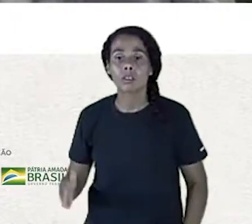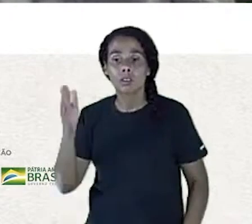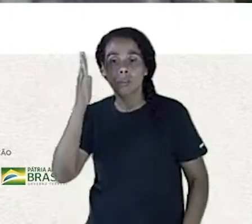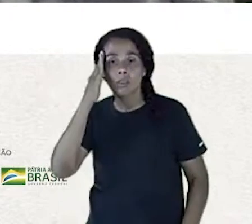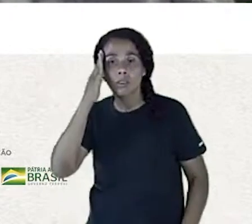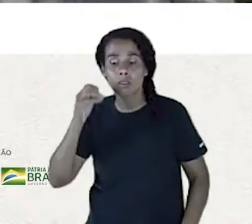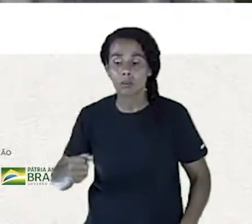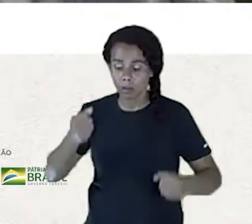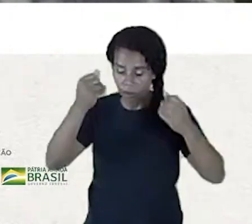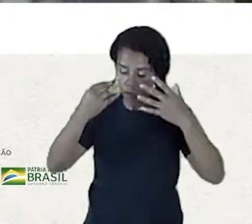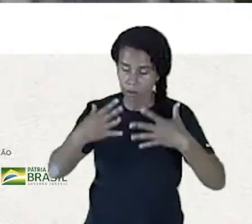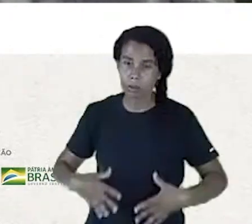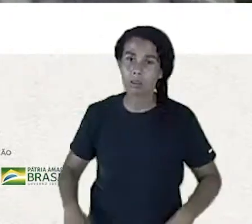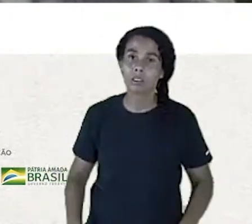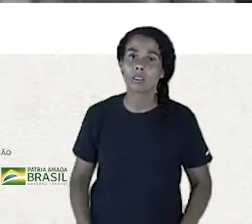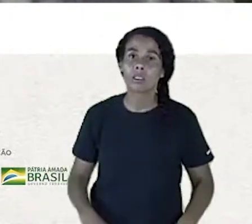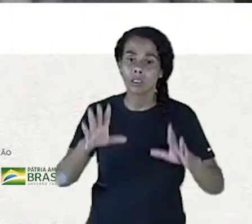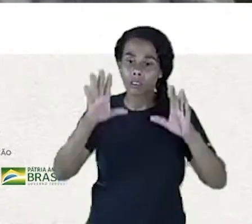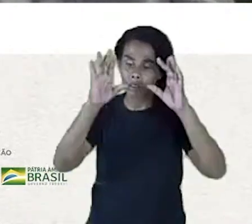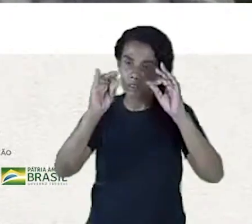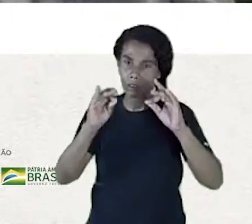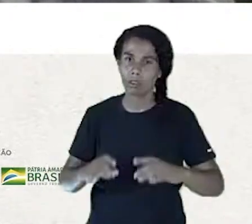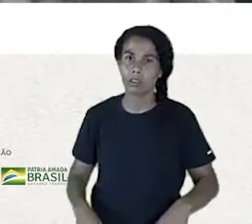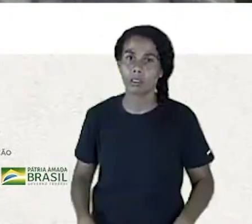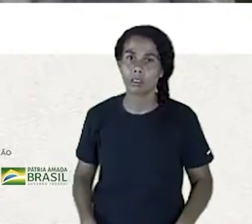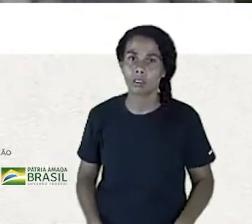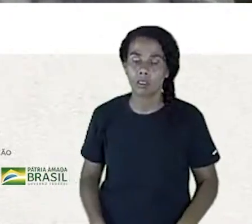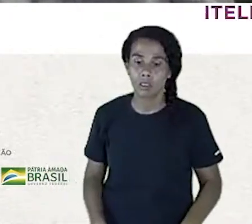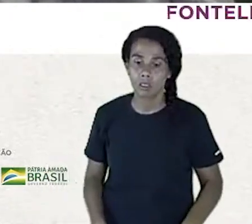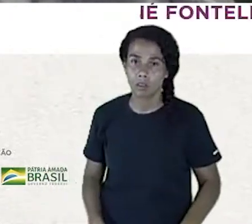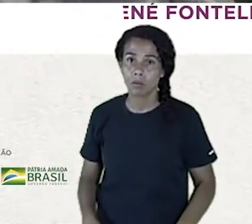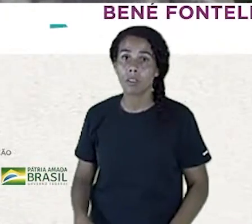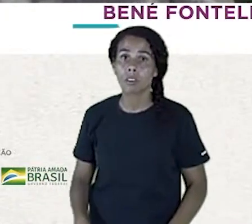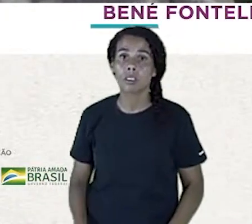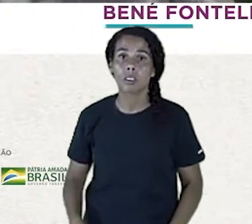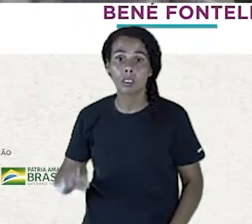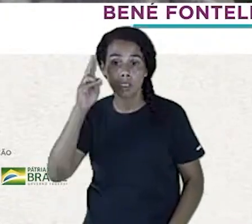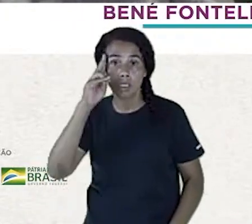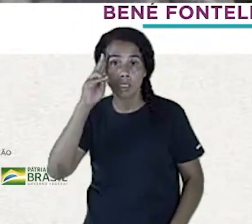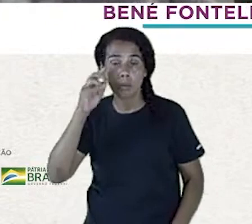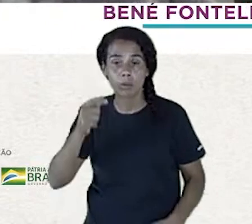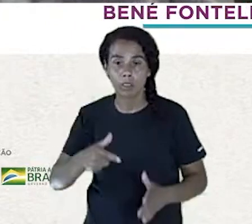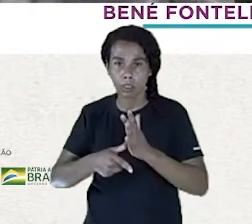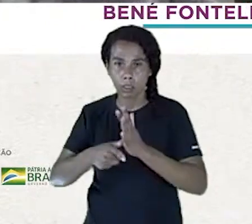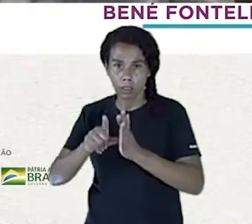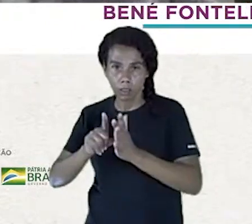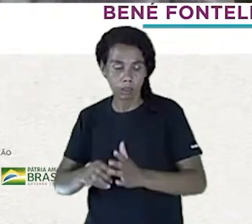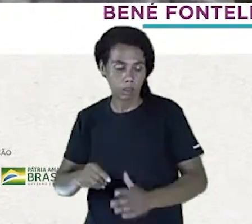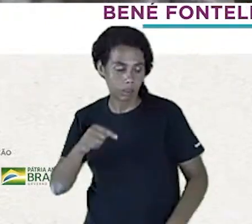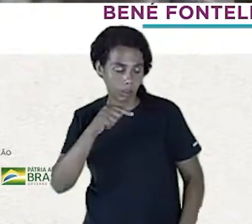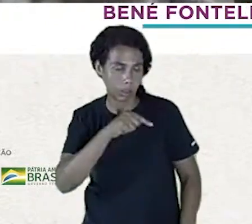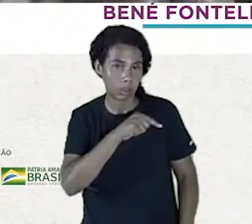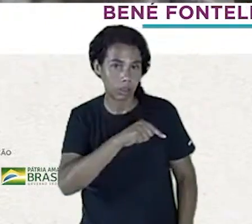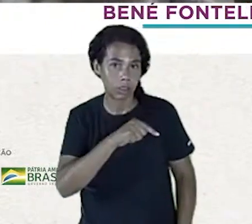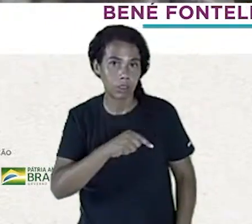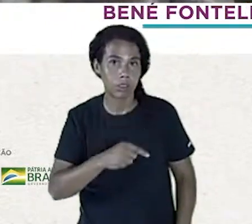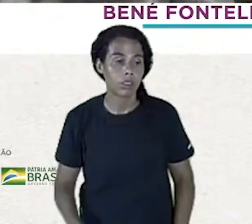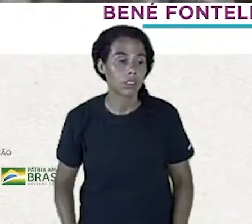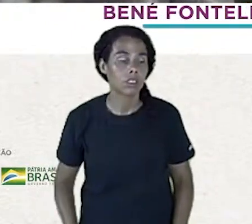Gil, é compreensível. Tem uma diferença entre as obras normais e a